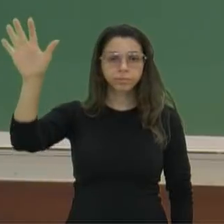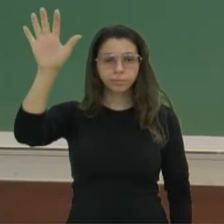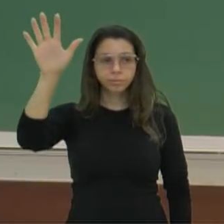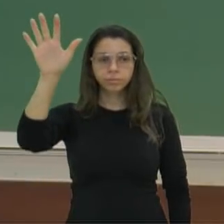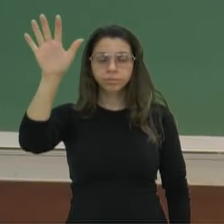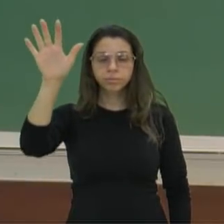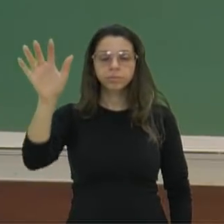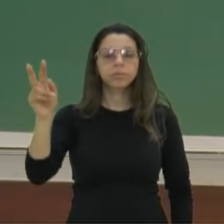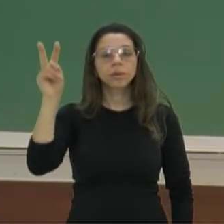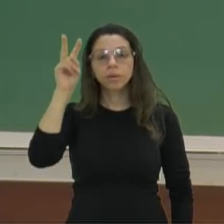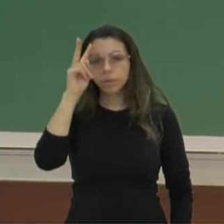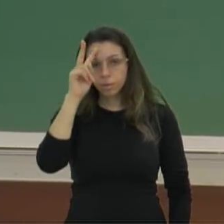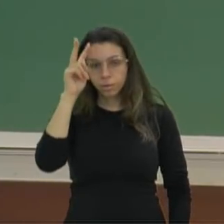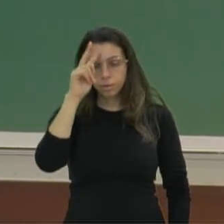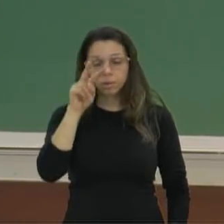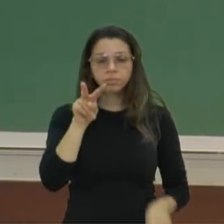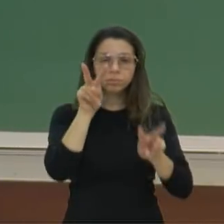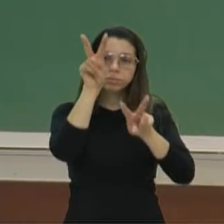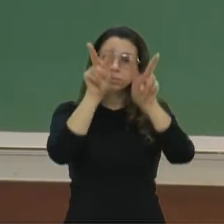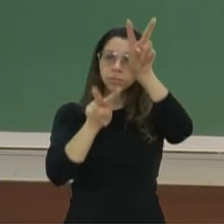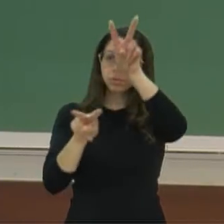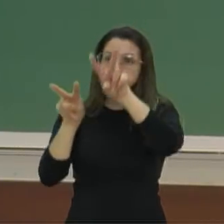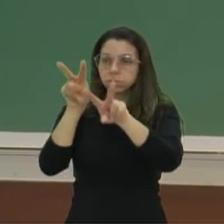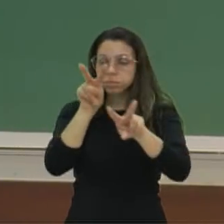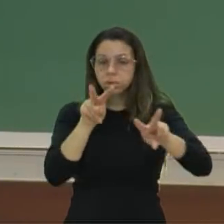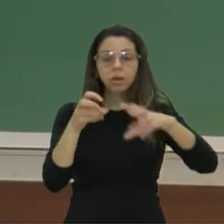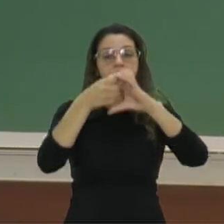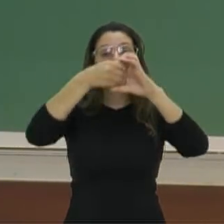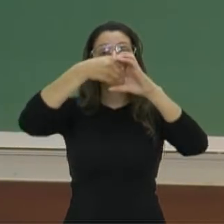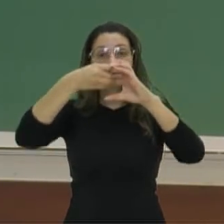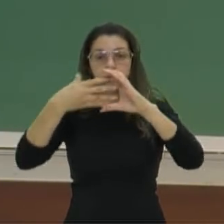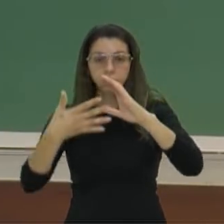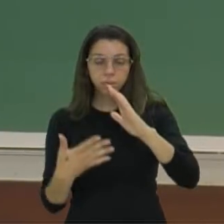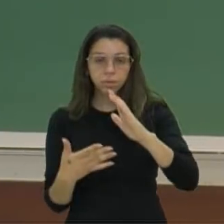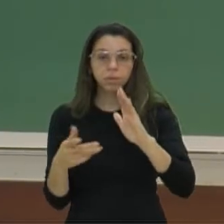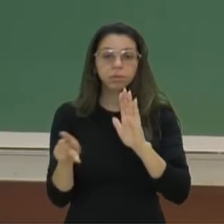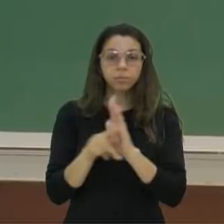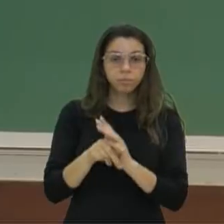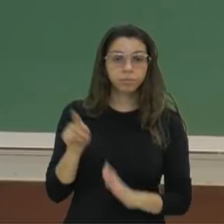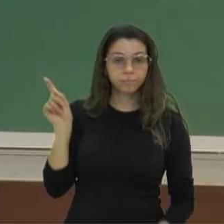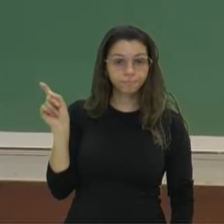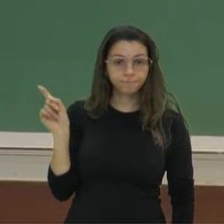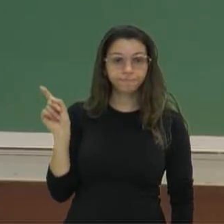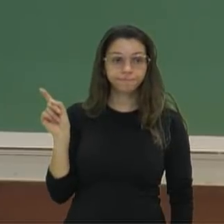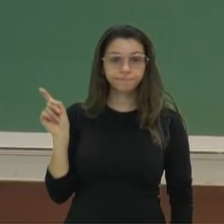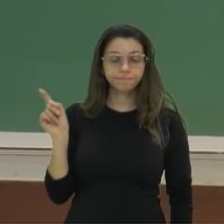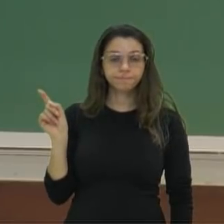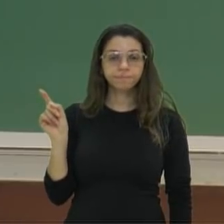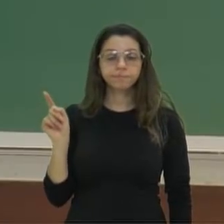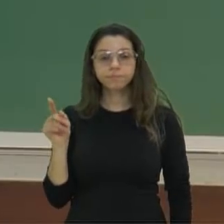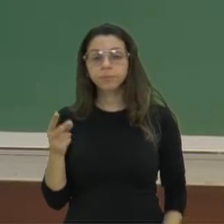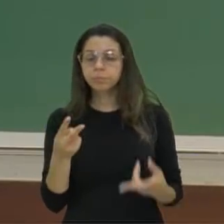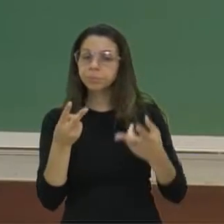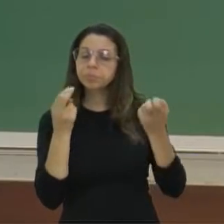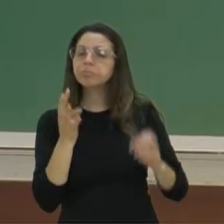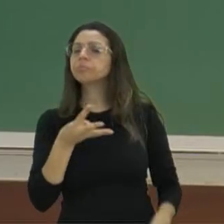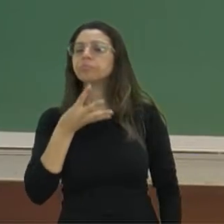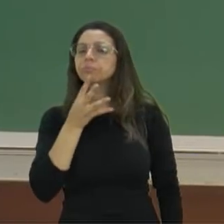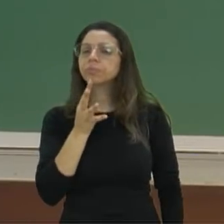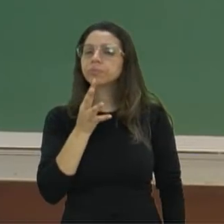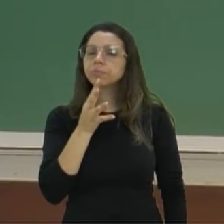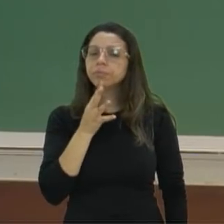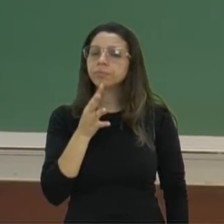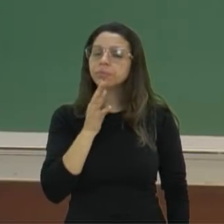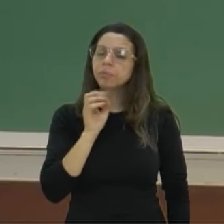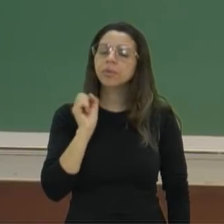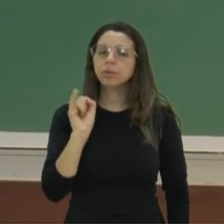teste. Leiam as linhas, observem as características desse quadro. E veja se você já conhece, se